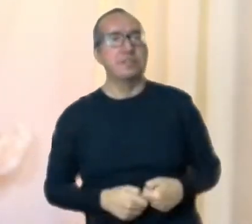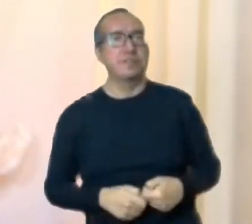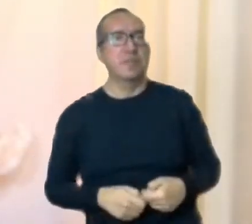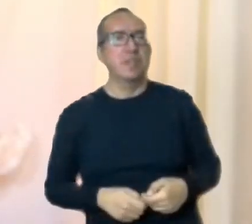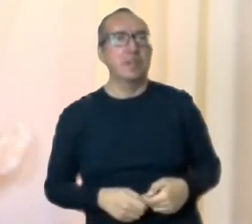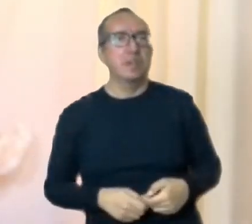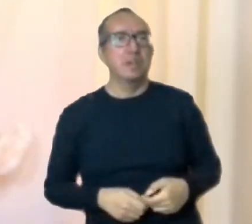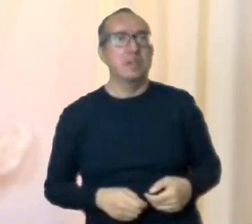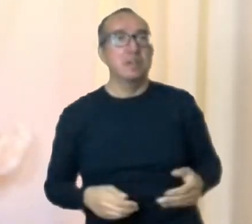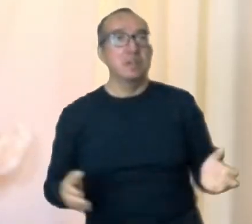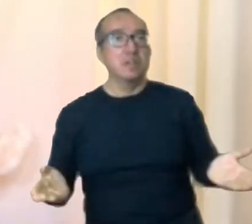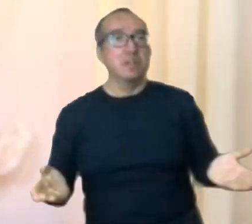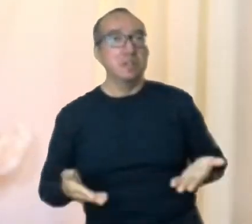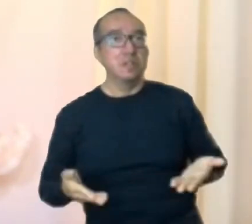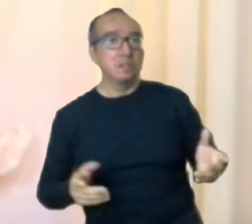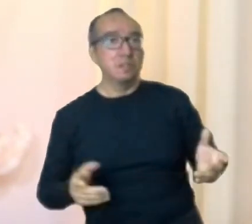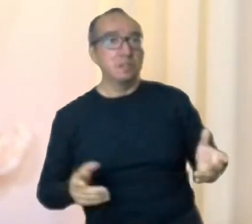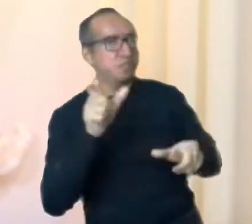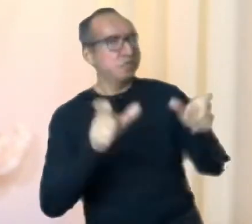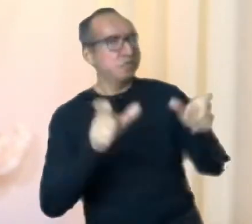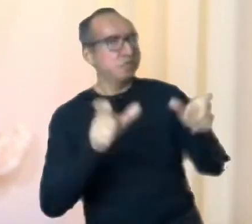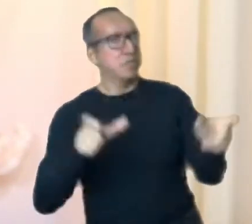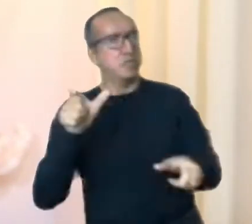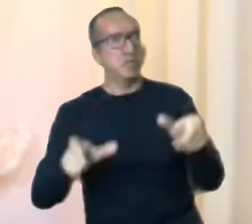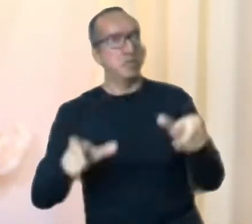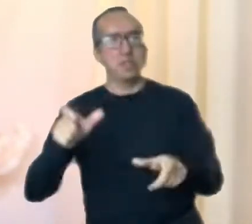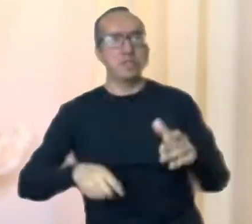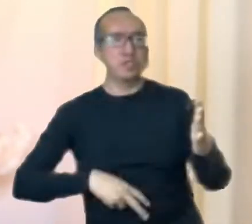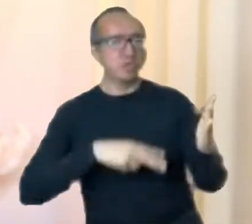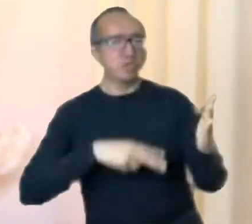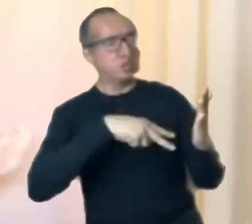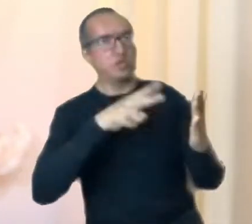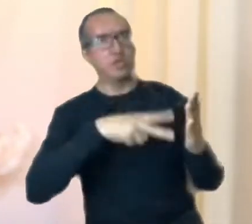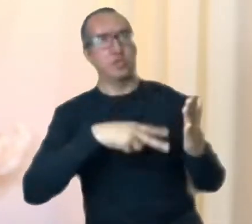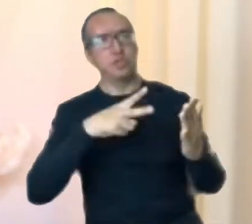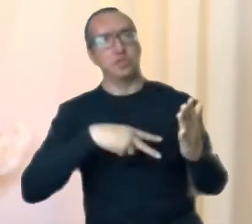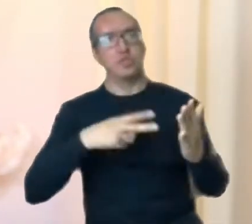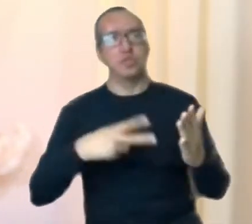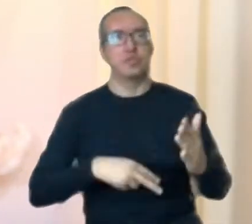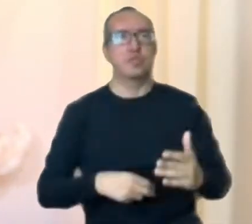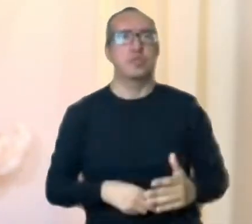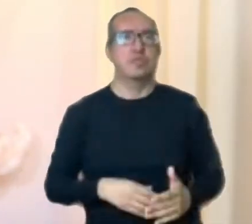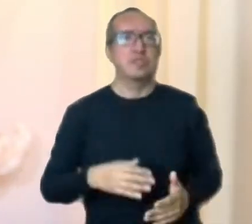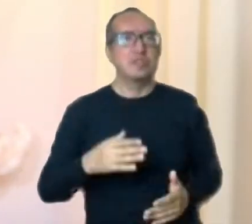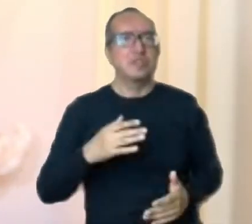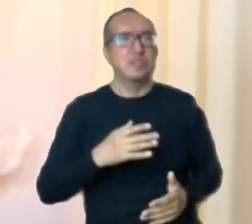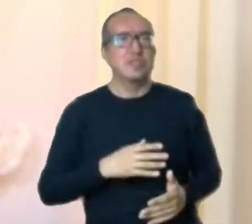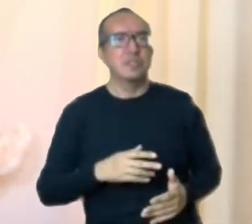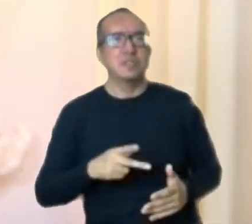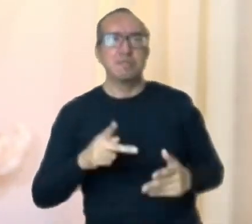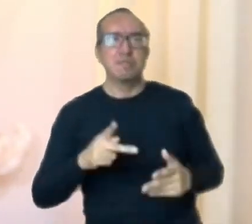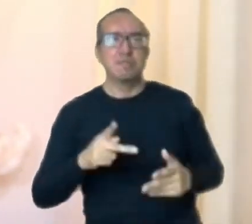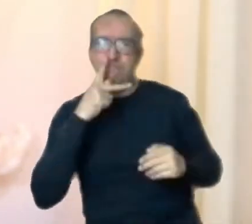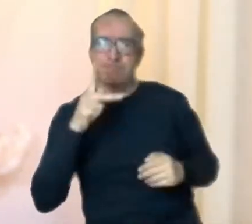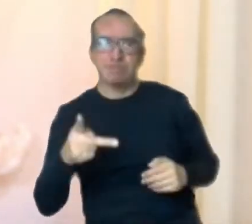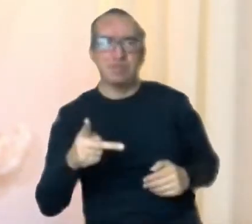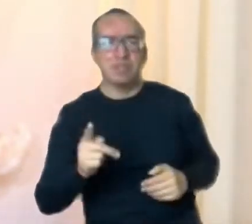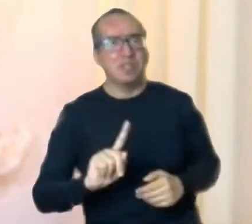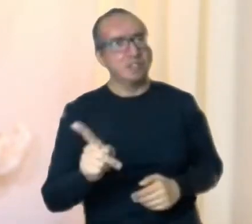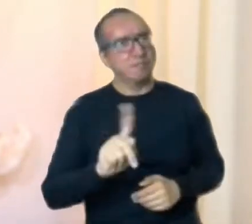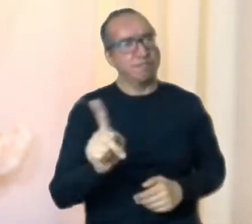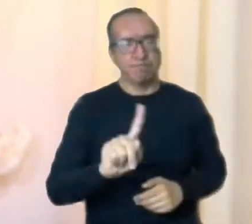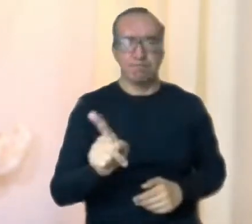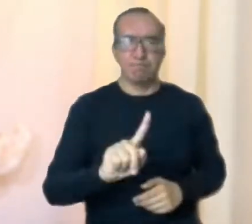texto e acham que isso aqui é uma profecia. Irmãos, isso não é uma profecia. Porque se isso aqui fosse